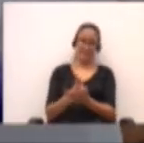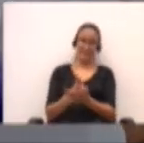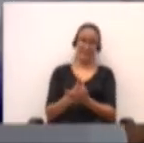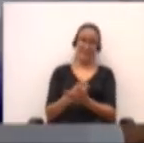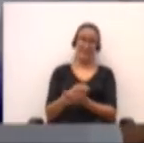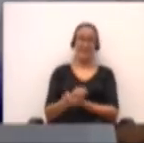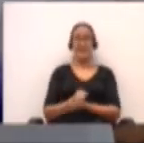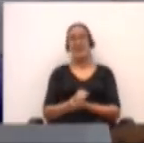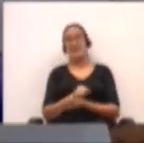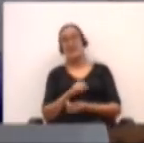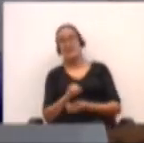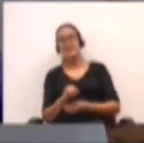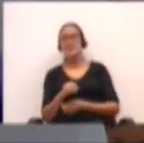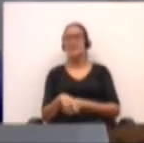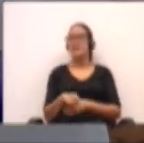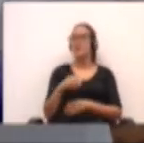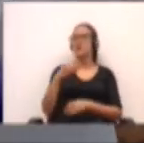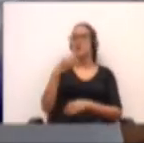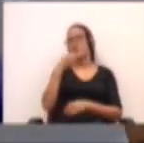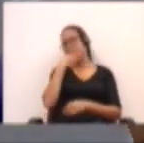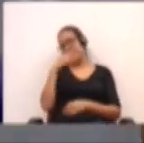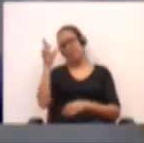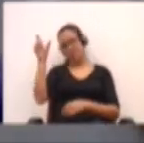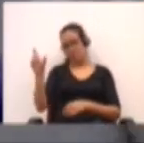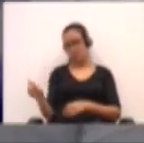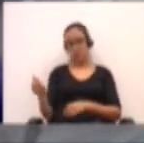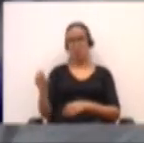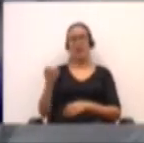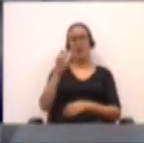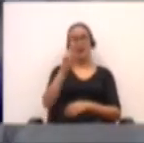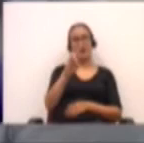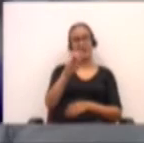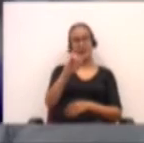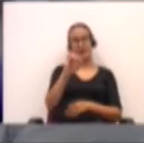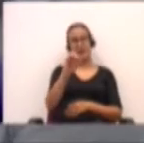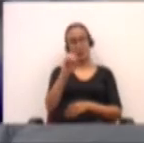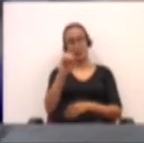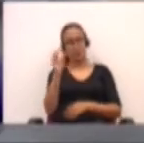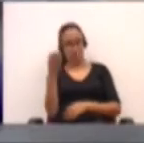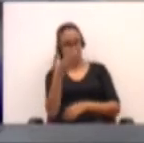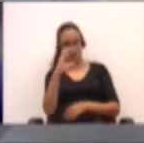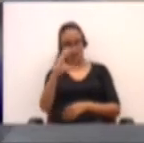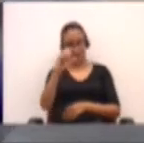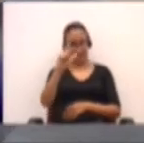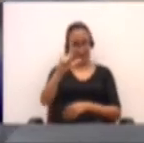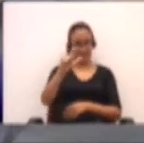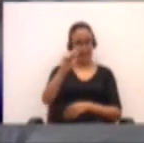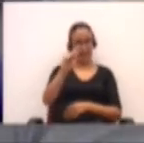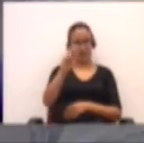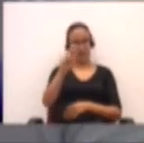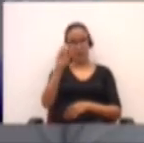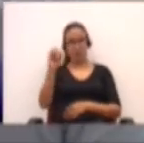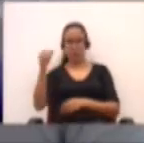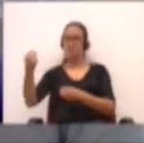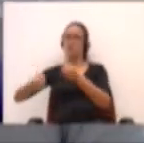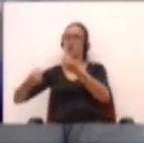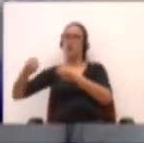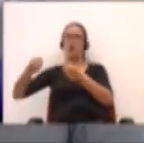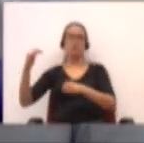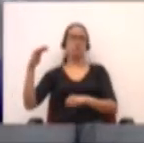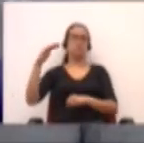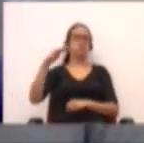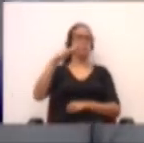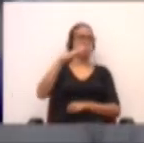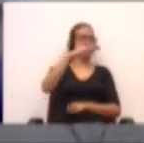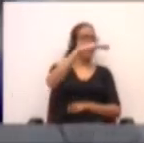vai sair de Rio Claro com o seu carro, com o seu veículo, vai até Americana, estacionar o seu veículo em Americana para em Americana